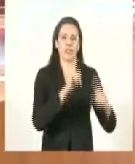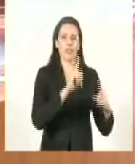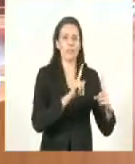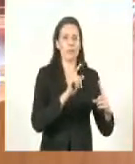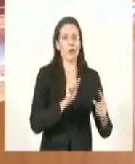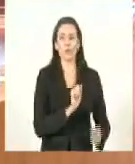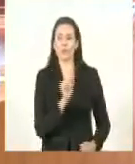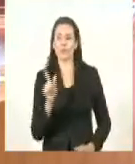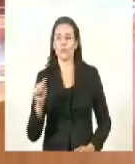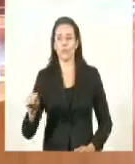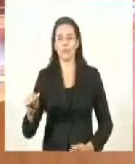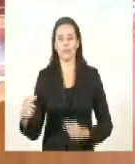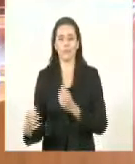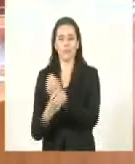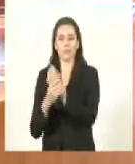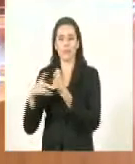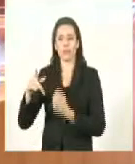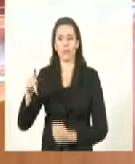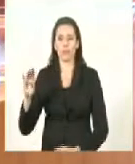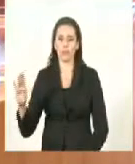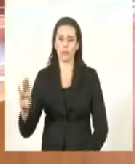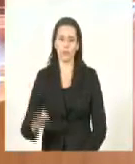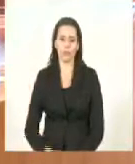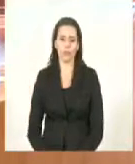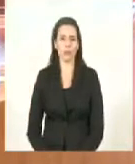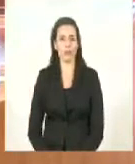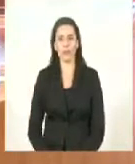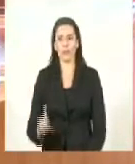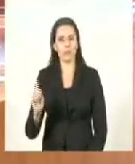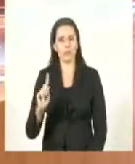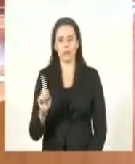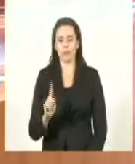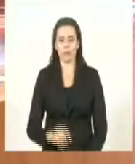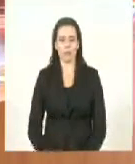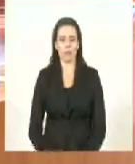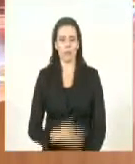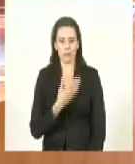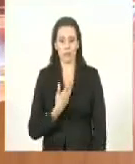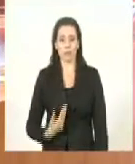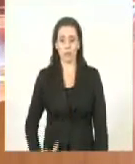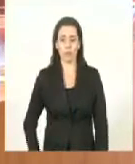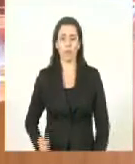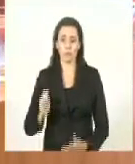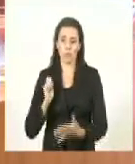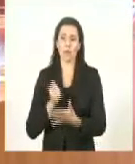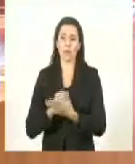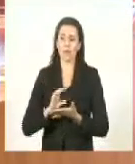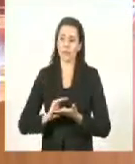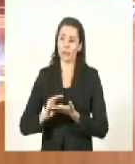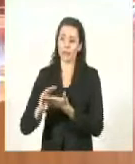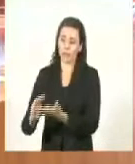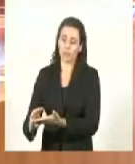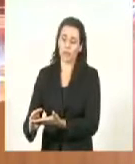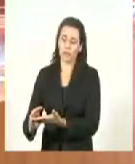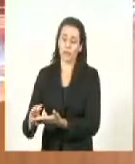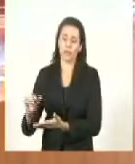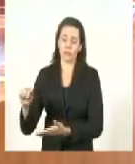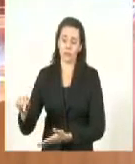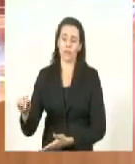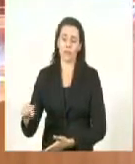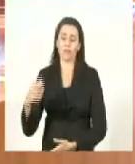quase 104 milhões de reais. E desses 104 milhões foi pago, inclusive, conta de combustível